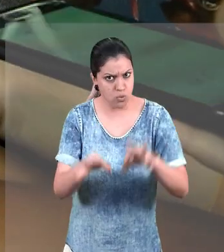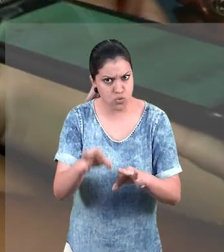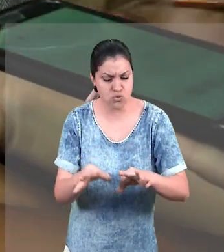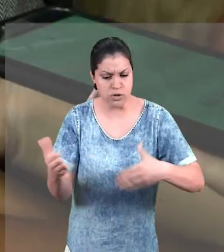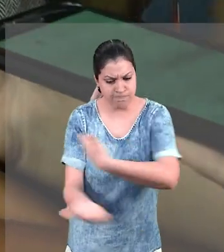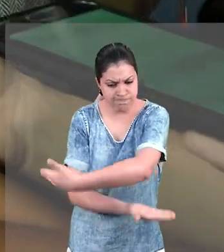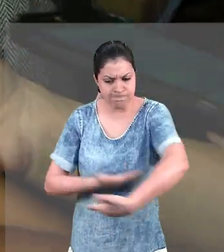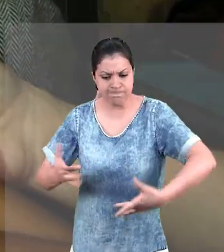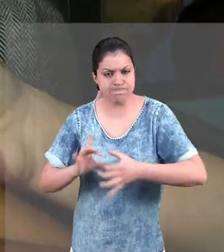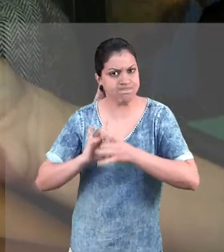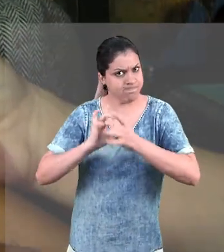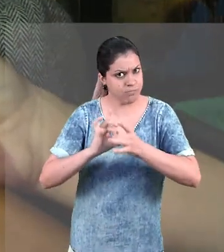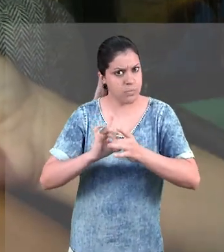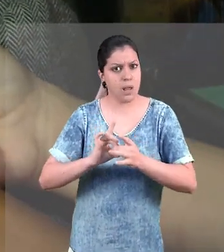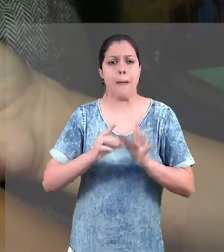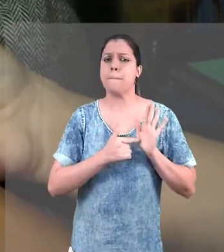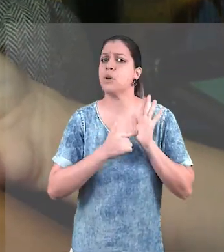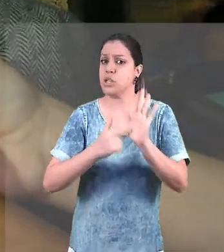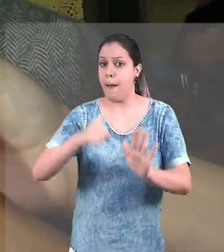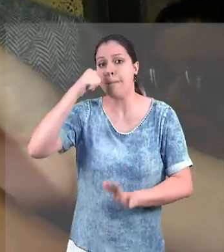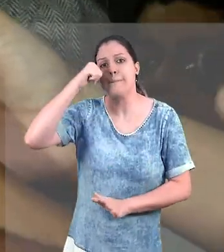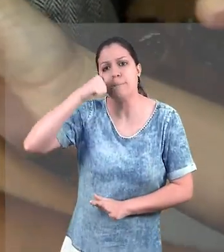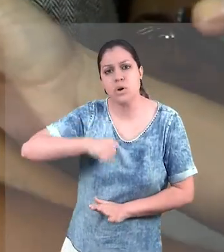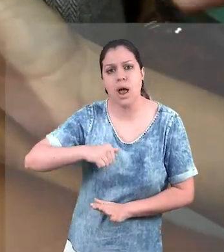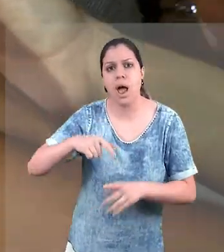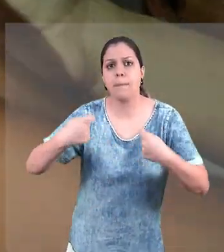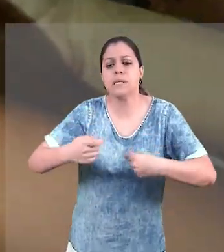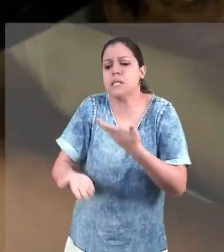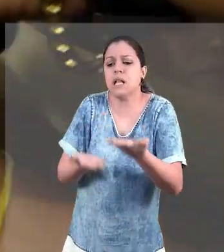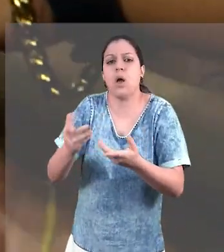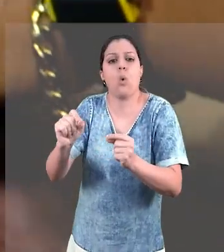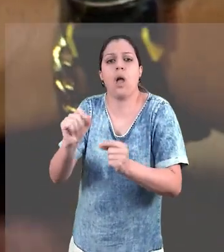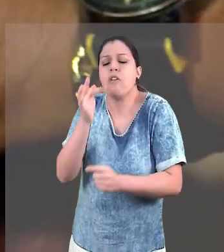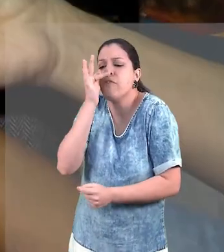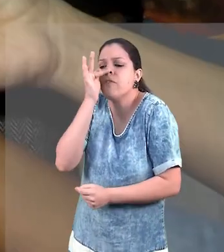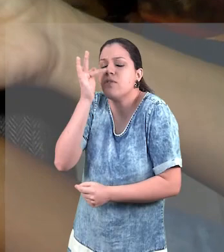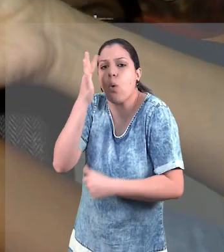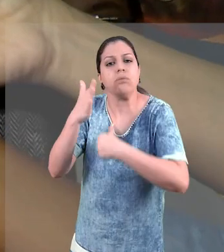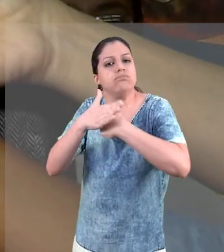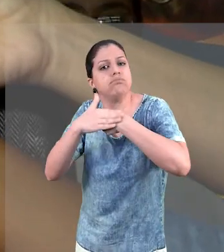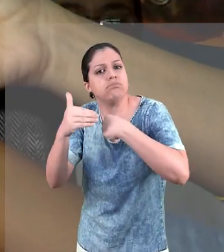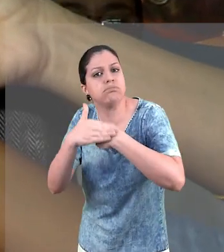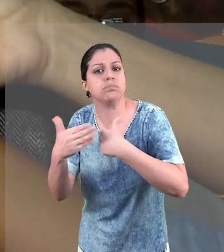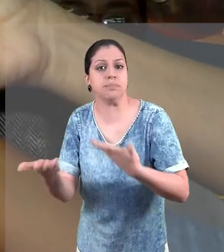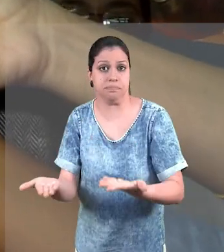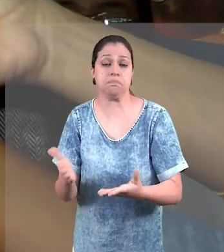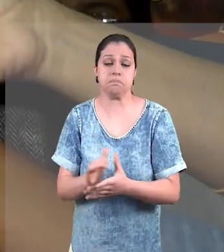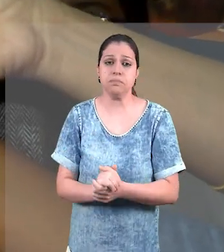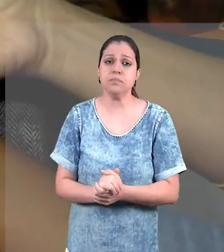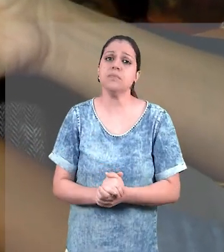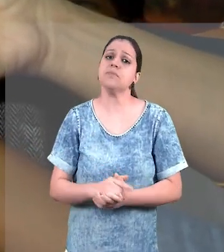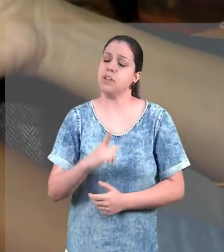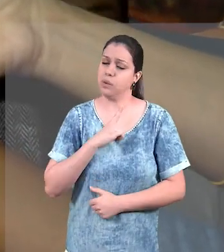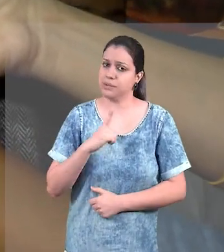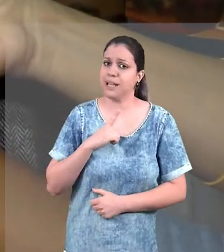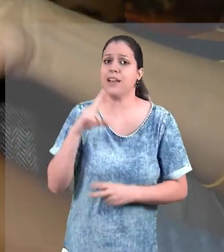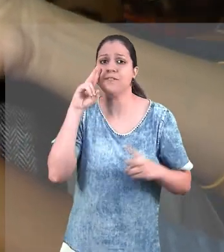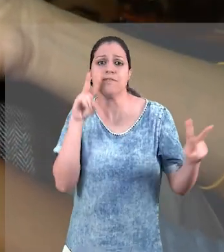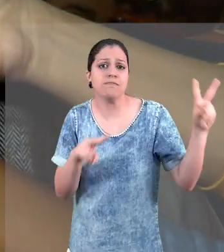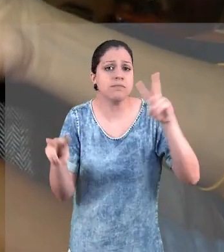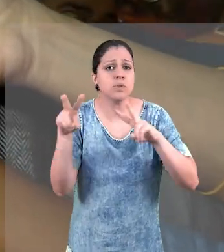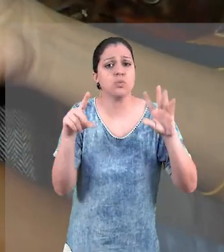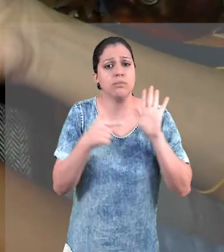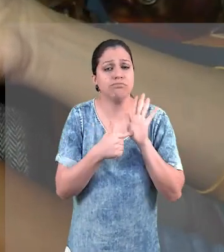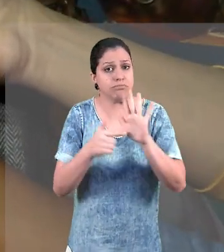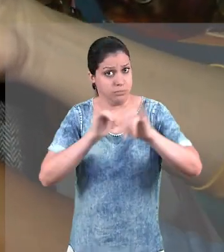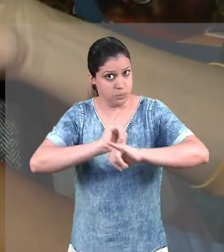de mostrarmos que a mulher tem que ser tratada como uma rosa. Então, nós temos aí essa visibilidade toda